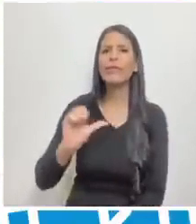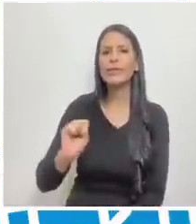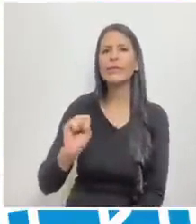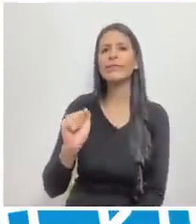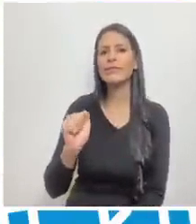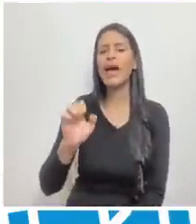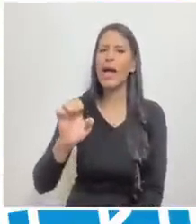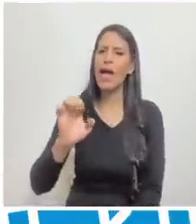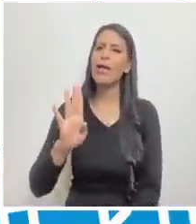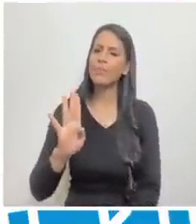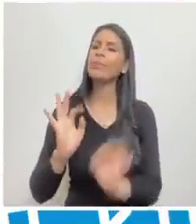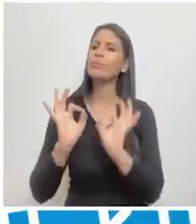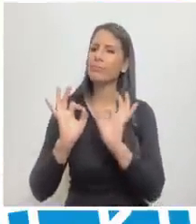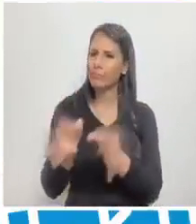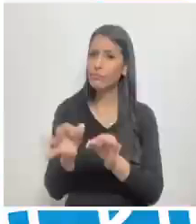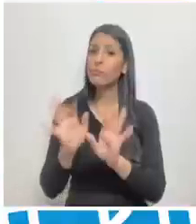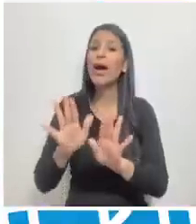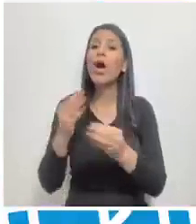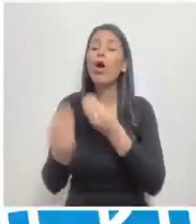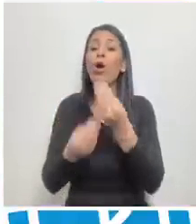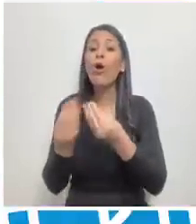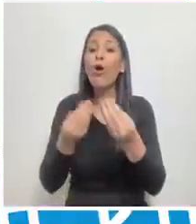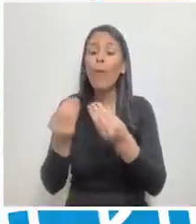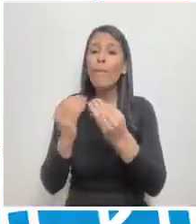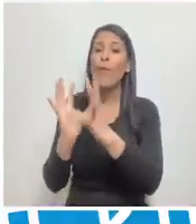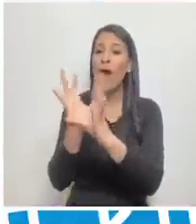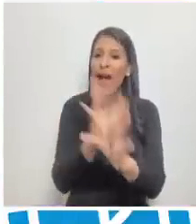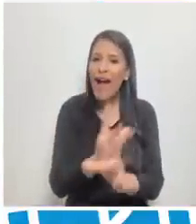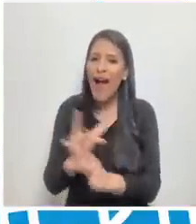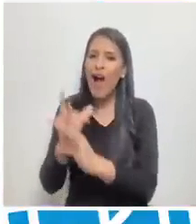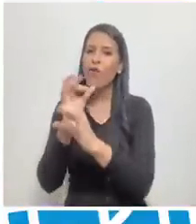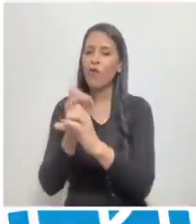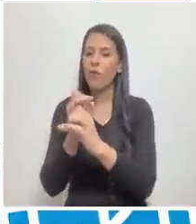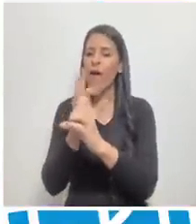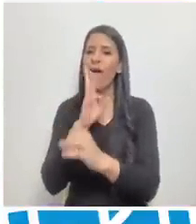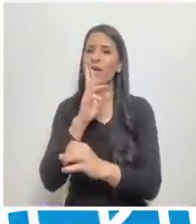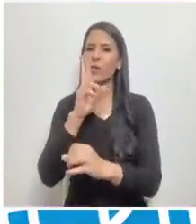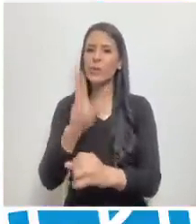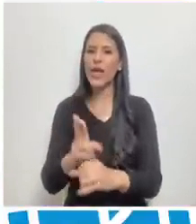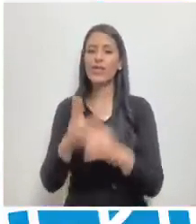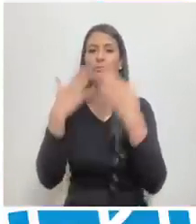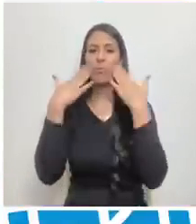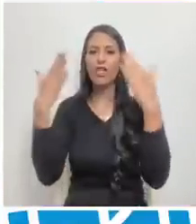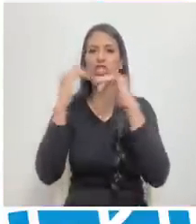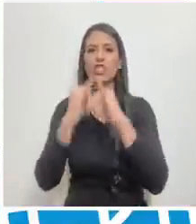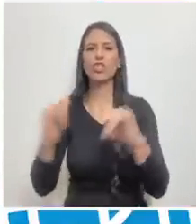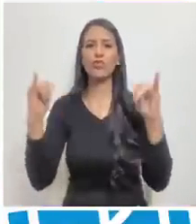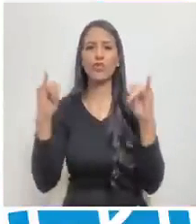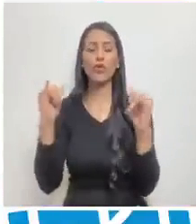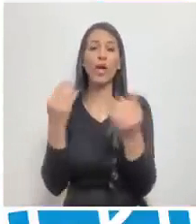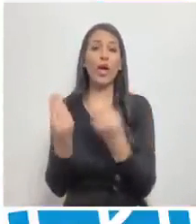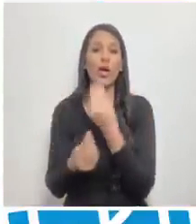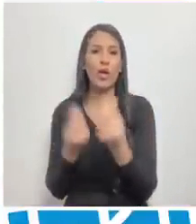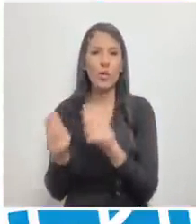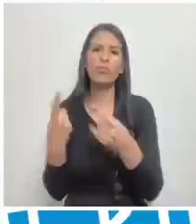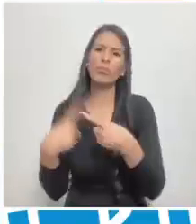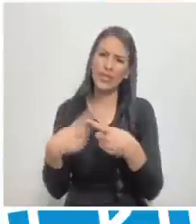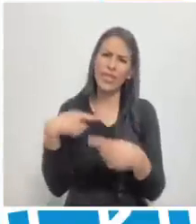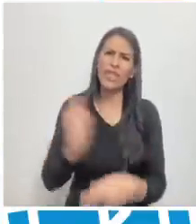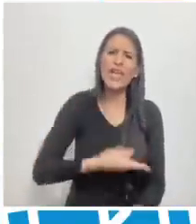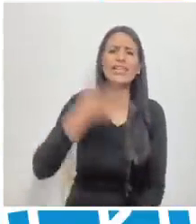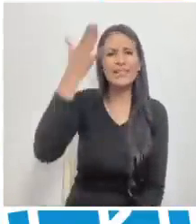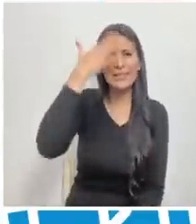a gente sabe que, historicamente, no nosso país, sobretudo assim, na imprensa, quando são divulgados esses resultados, há